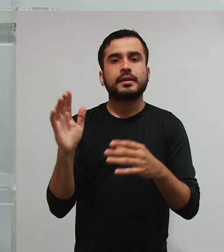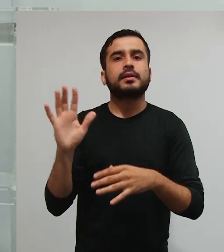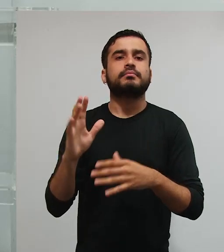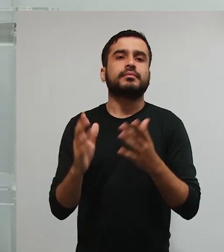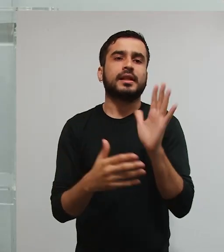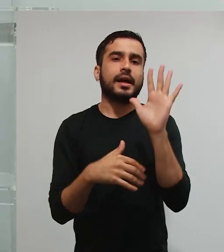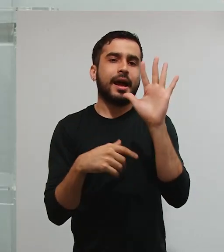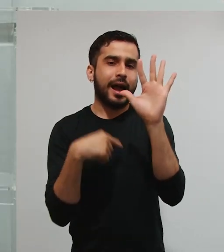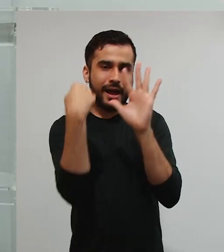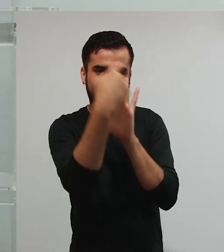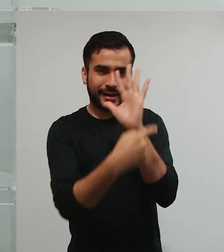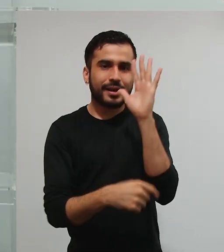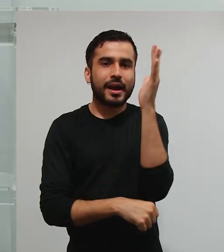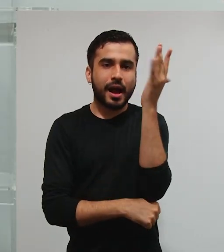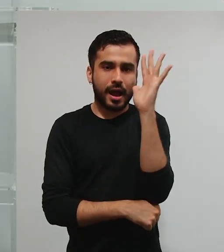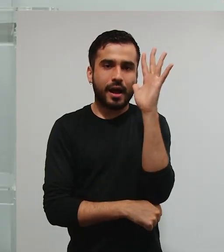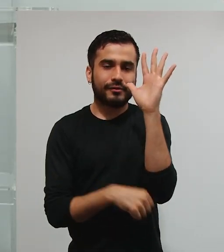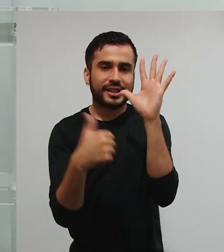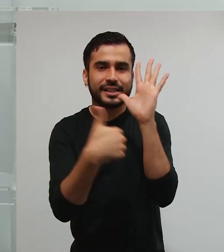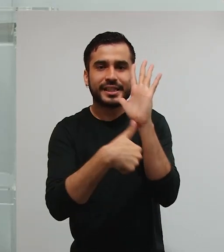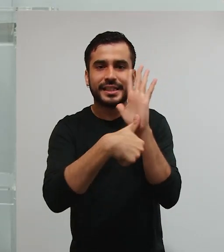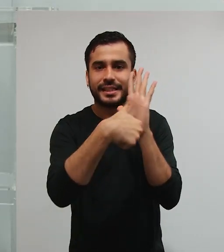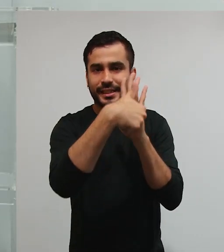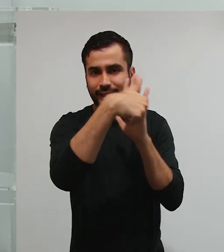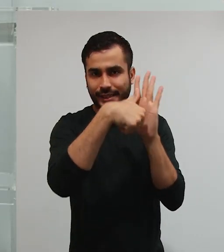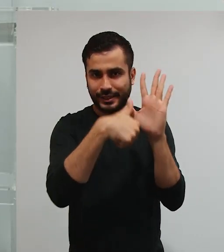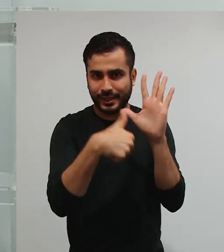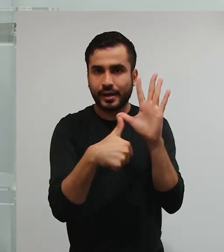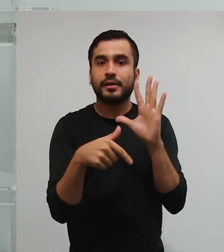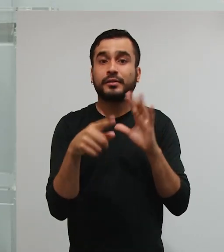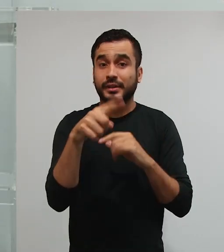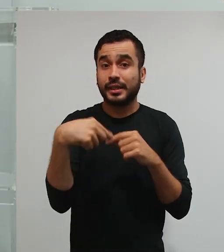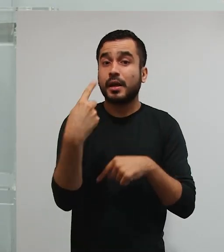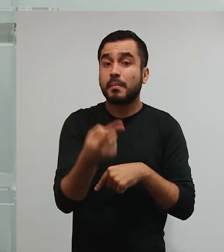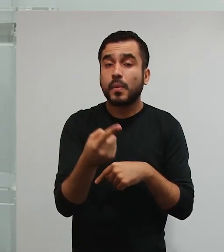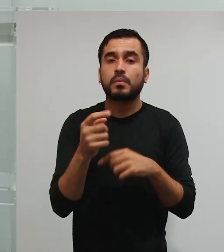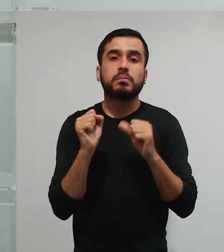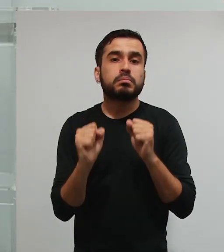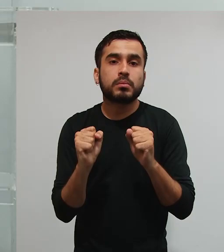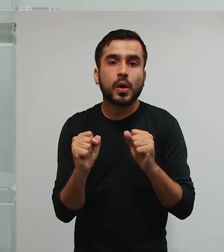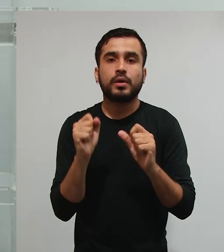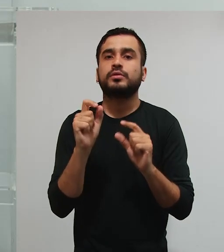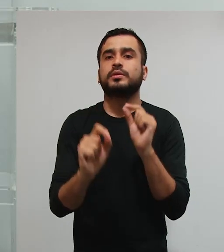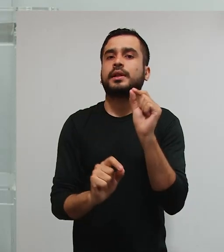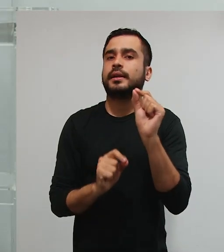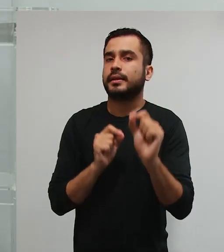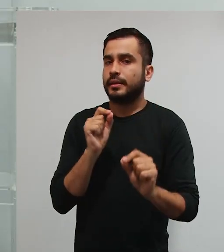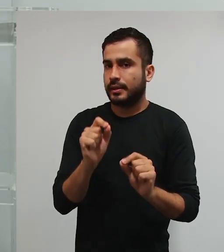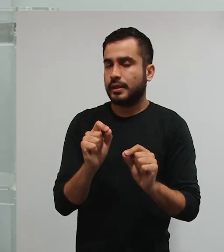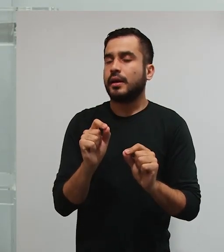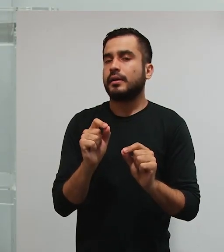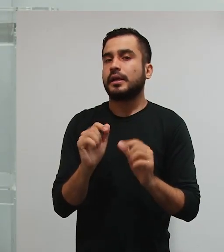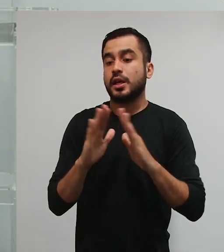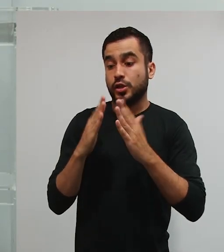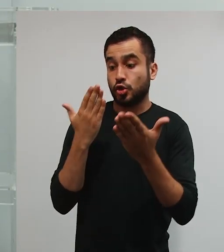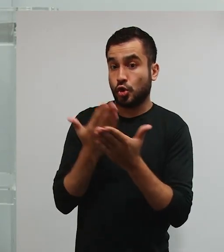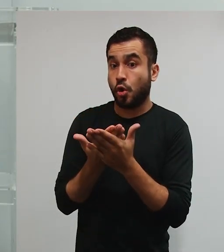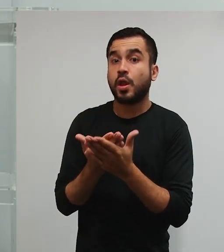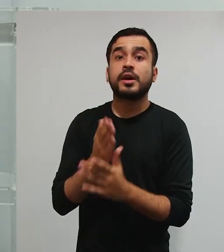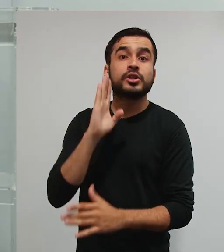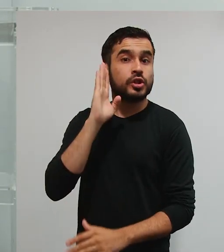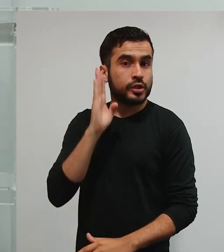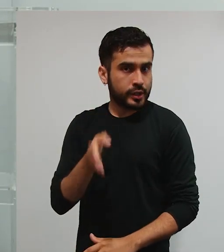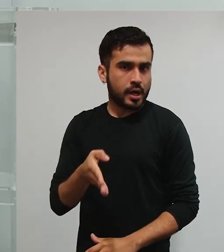e depois da conversa, que é a coleta de evidências, pode te demonstrar que a escola já atende, né?